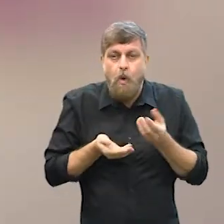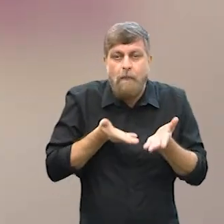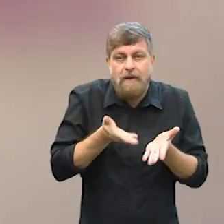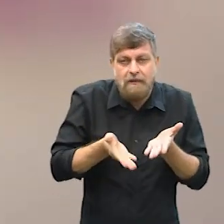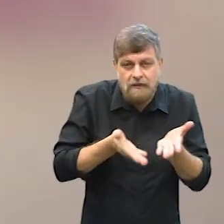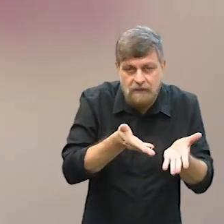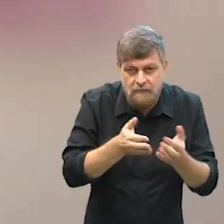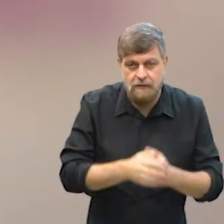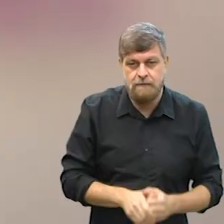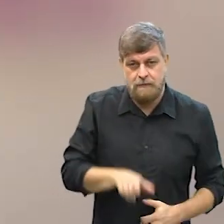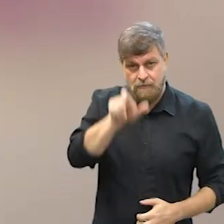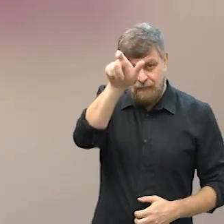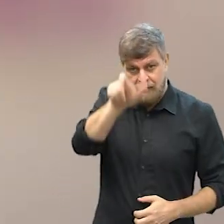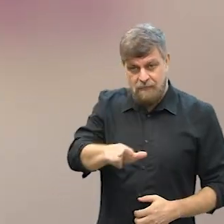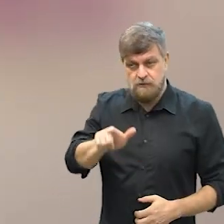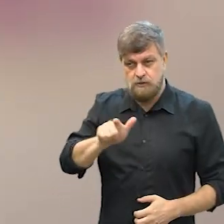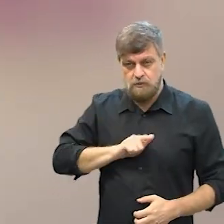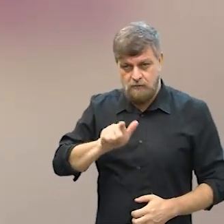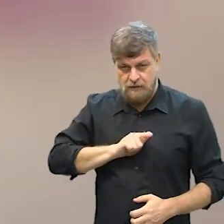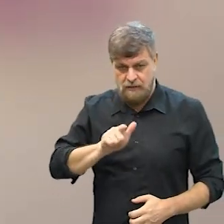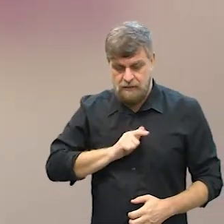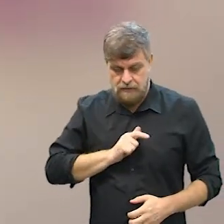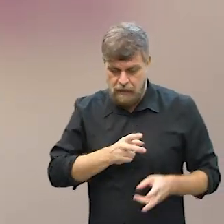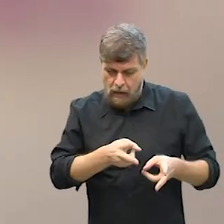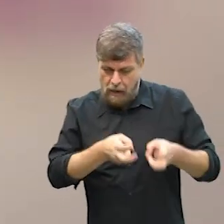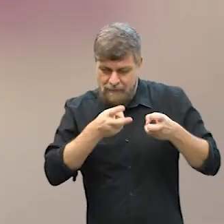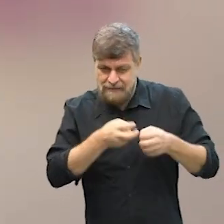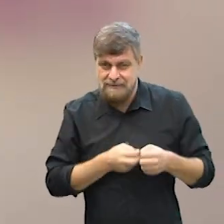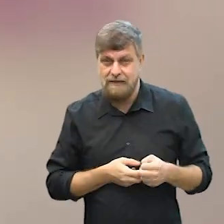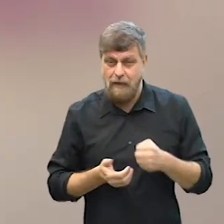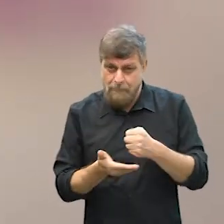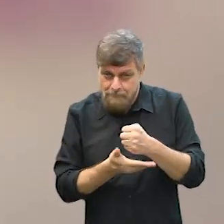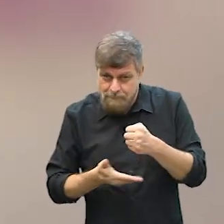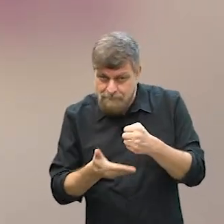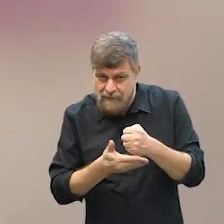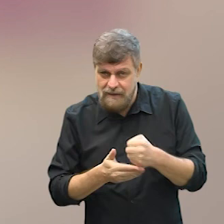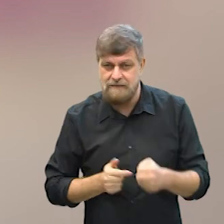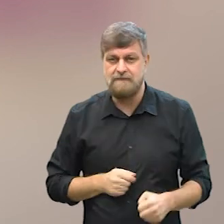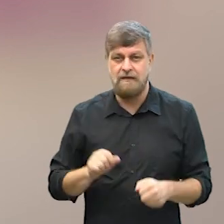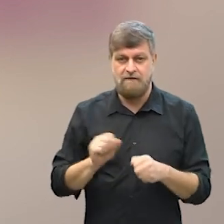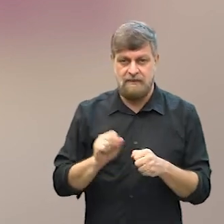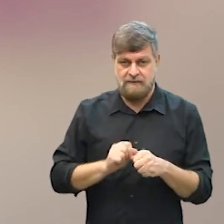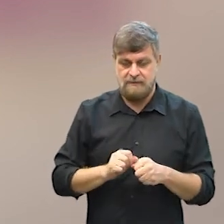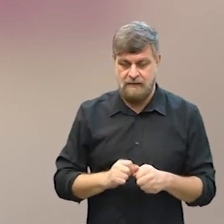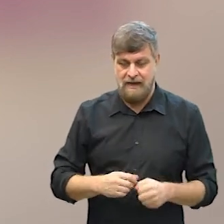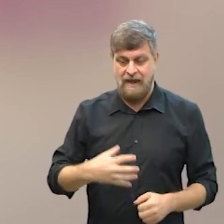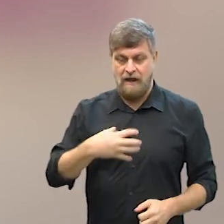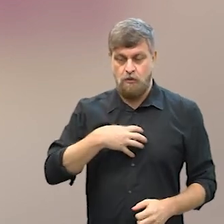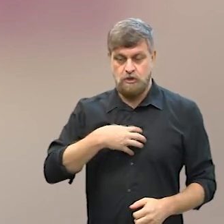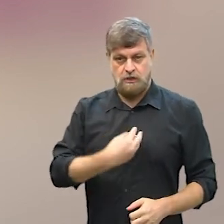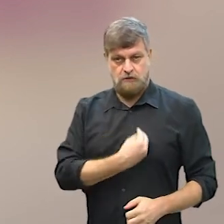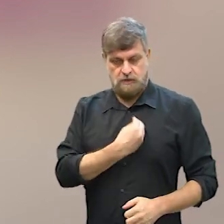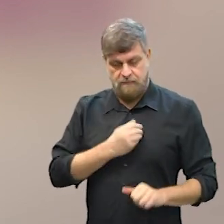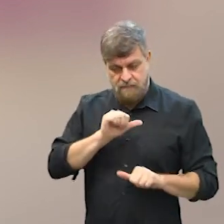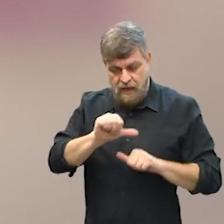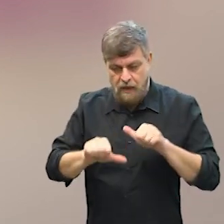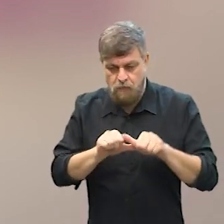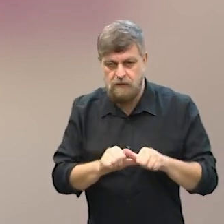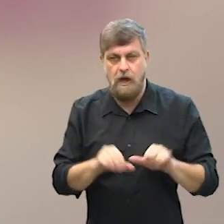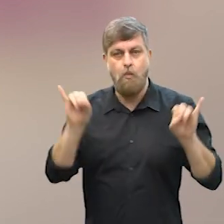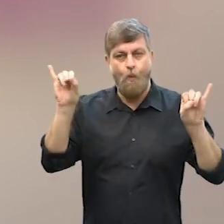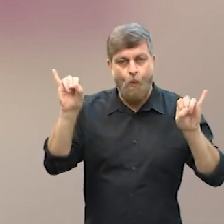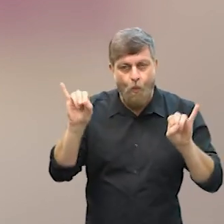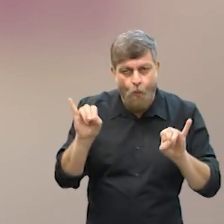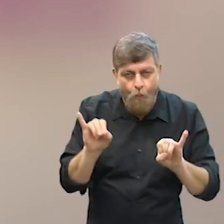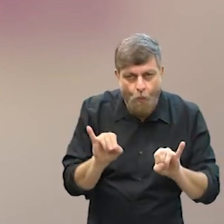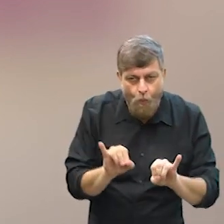Nos pacientes que têm sintomas leves, habitualmente os tratamentos estão relacionados à modificação de estilo de vida, redução de